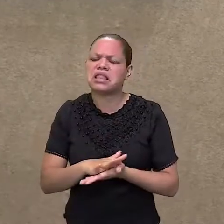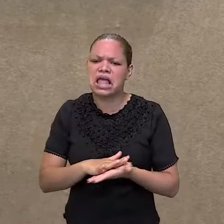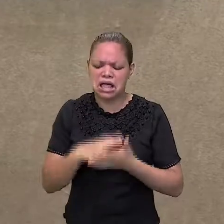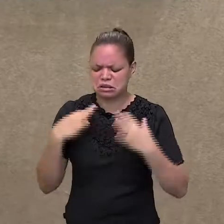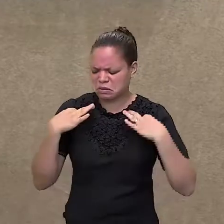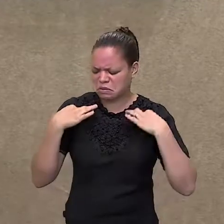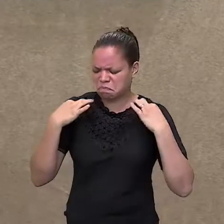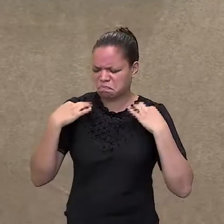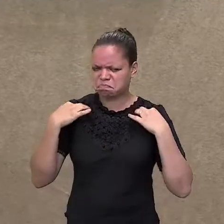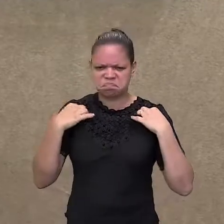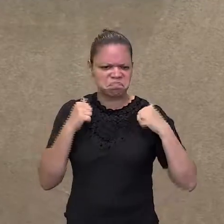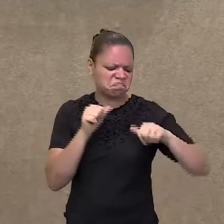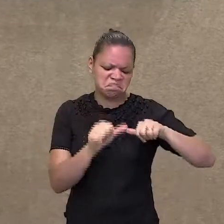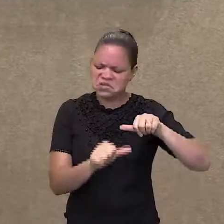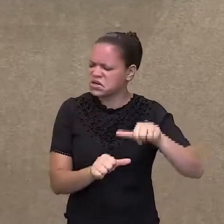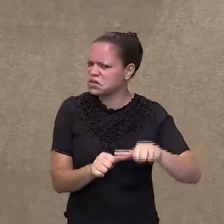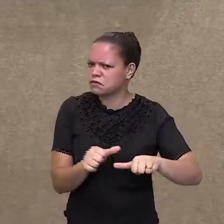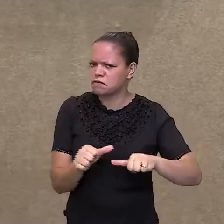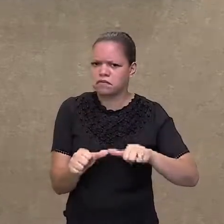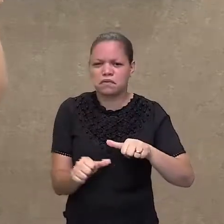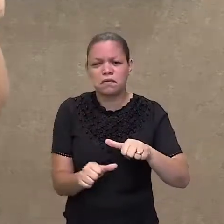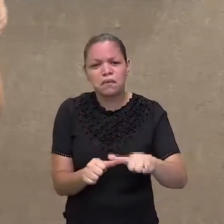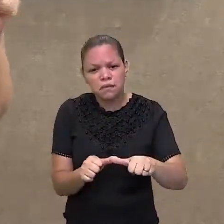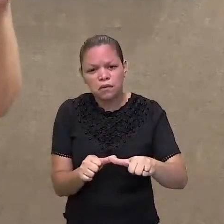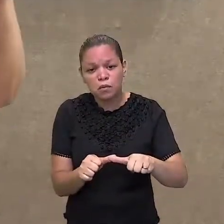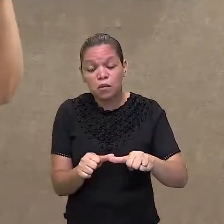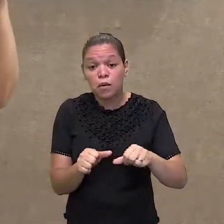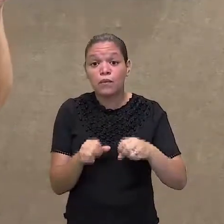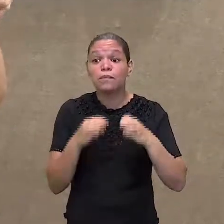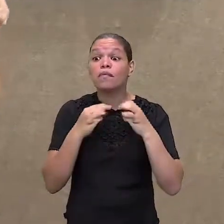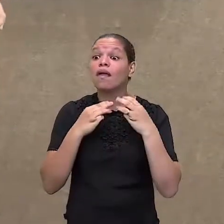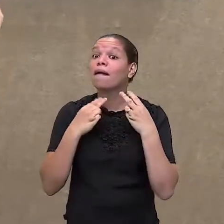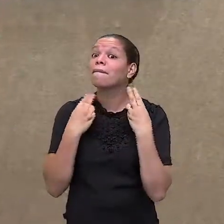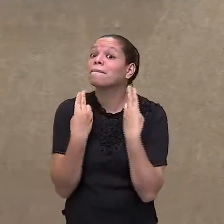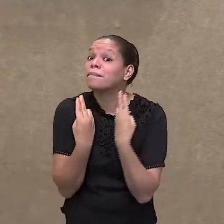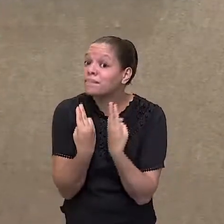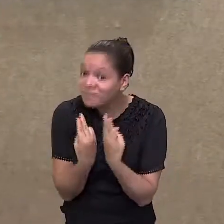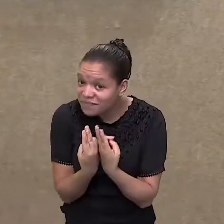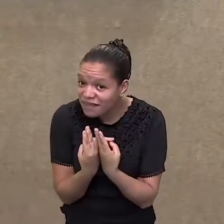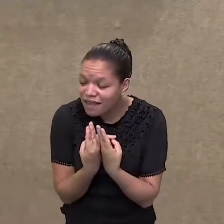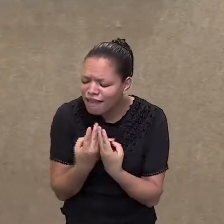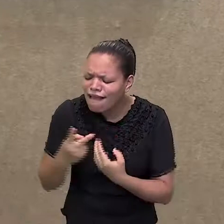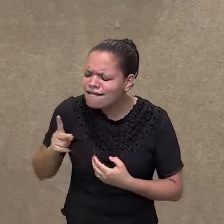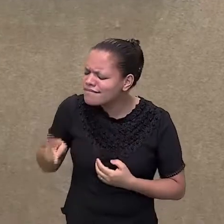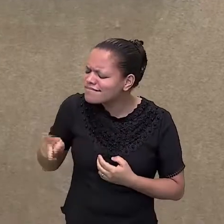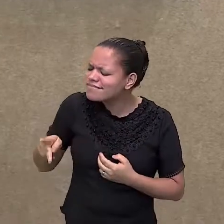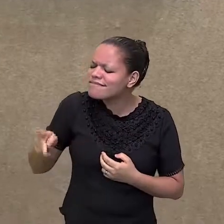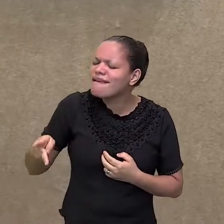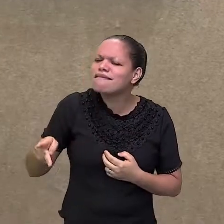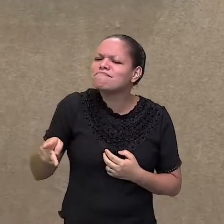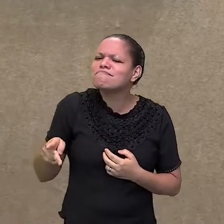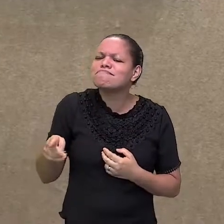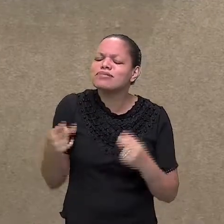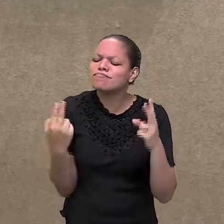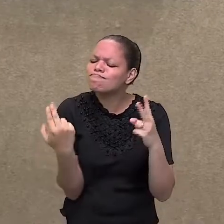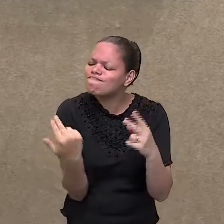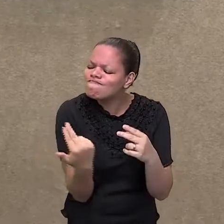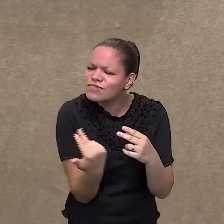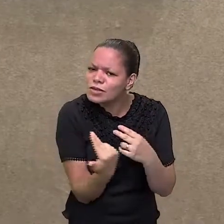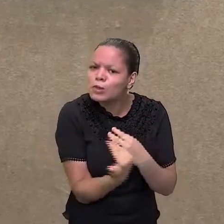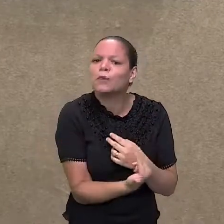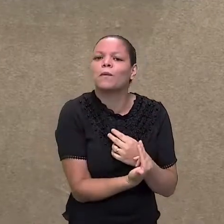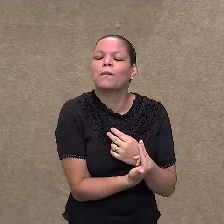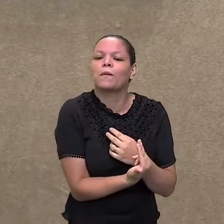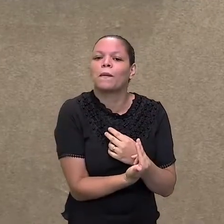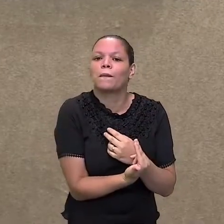ele mudou, a matéria continua a mesma, só foi apresentado de